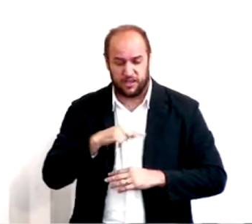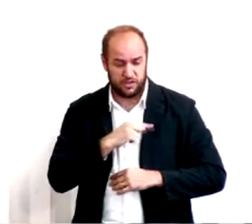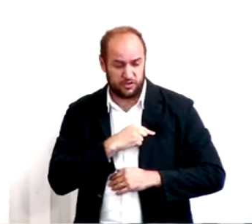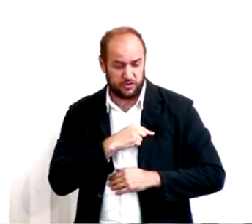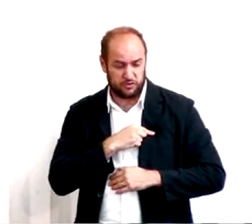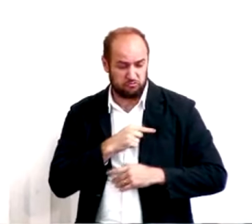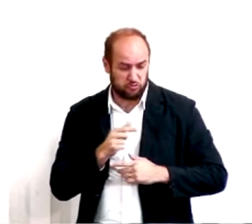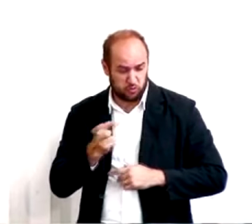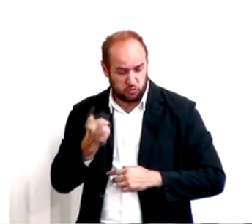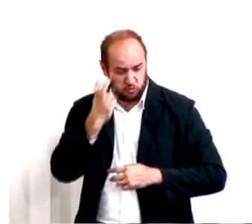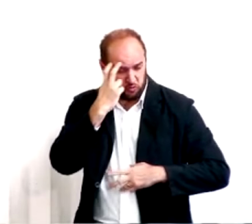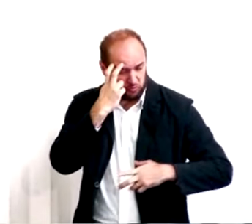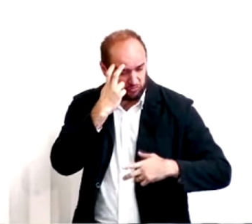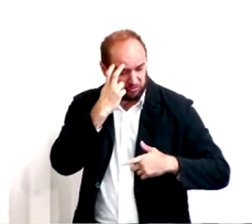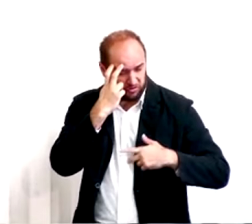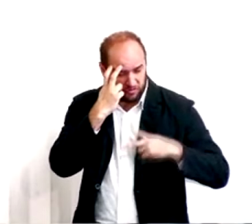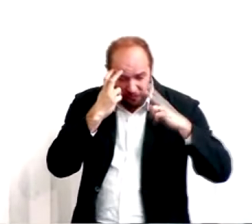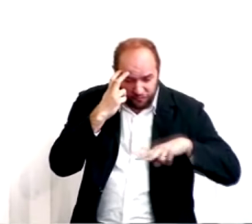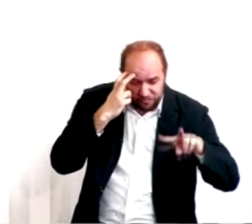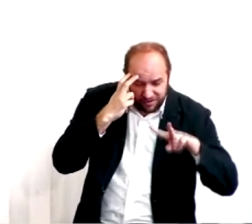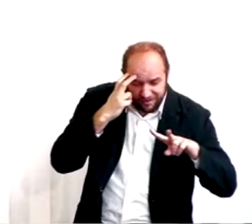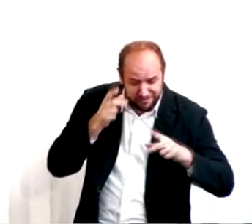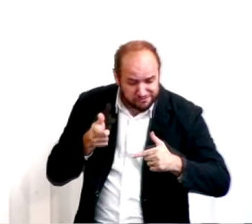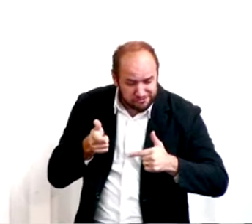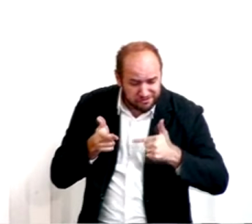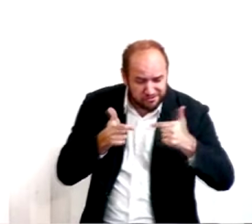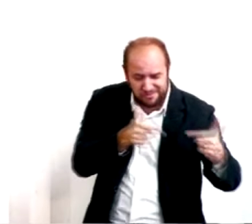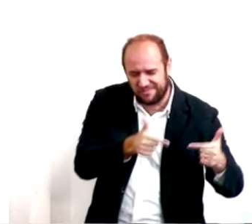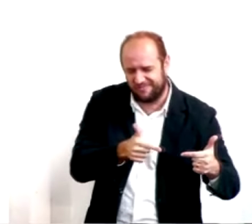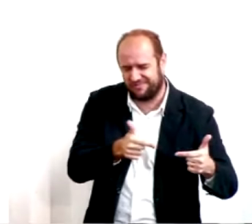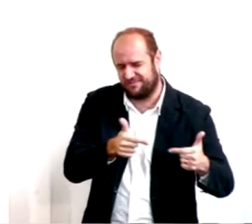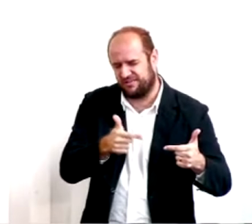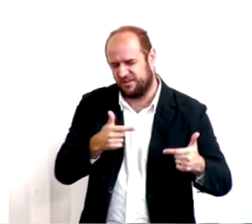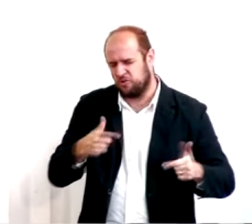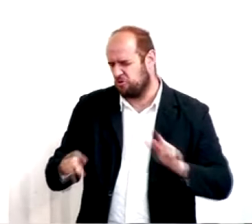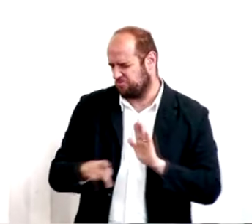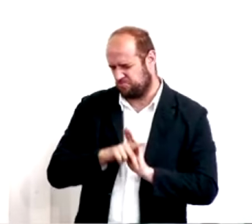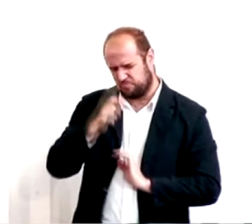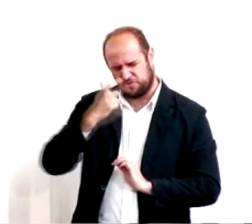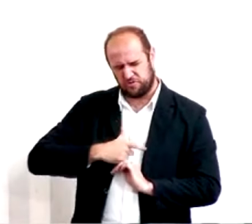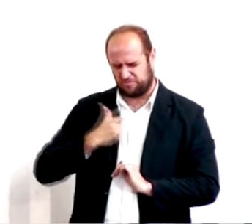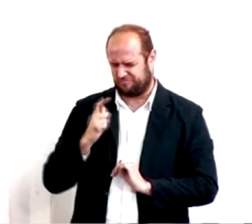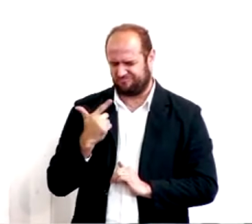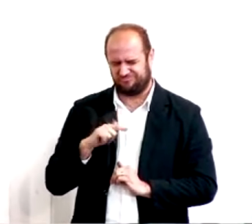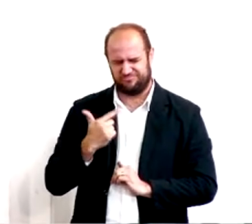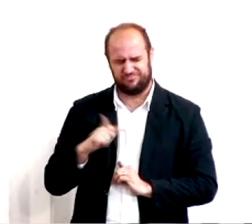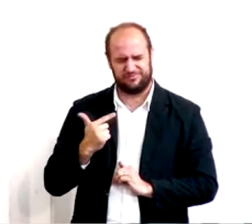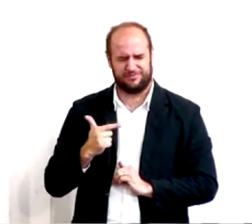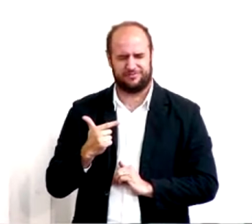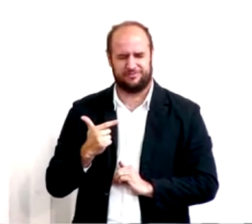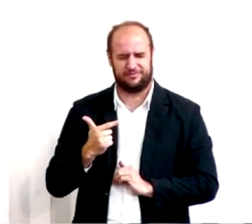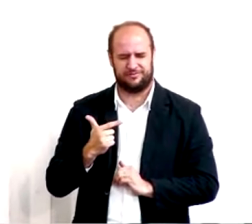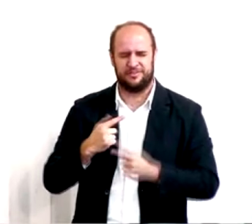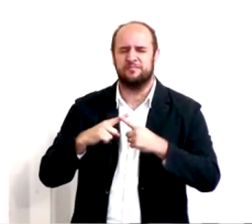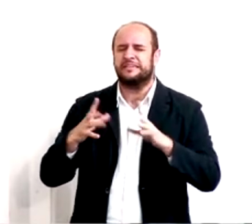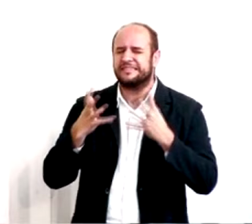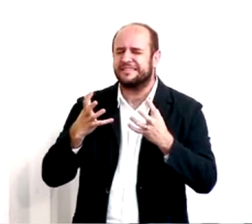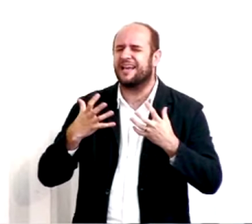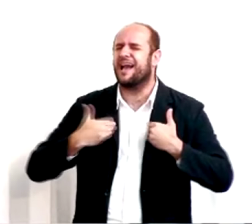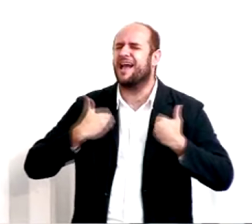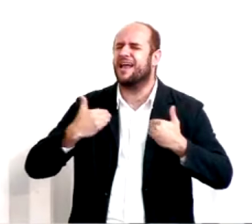Correnteza não temos muitas forças em nós mas temos o teu poder Senhor e nós queremos nos alegrar na força do teu